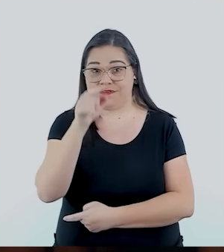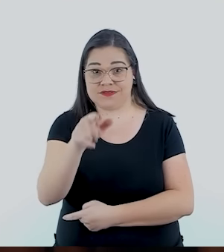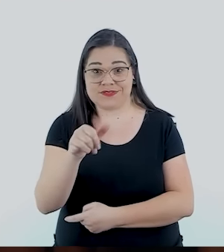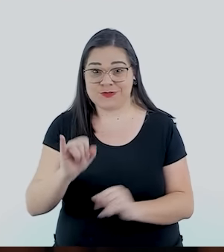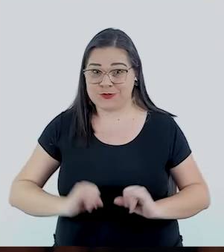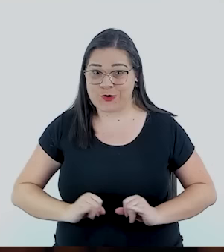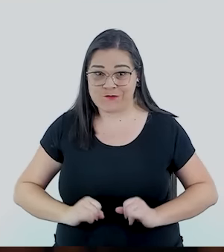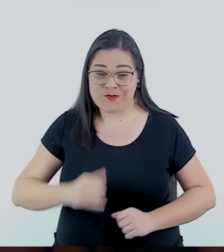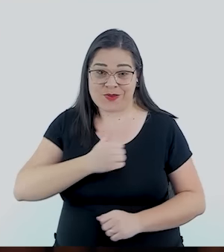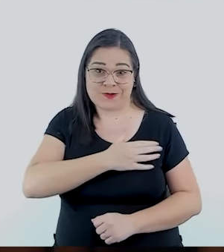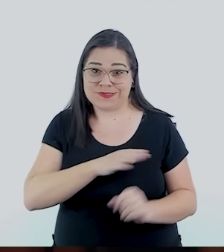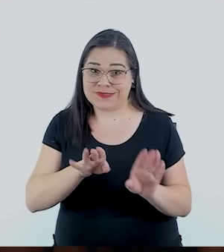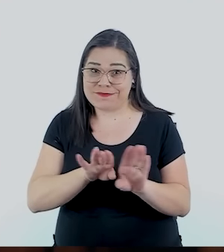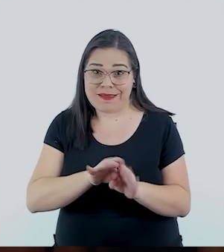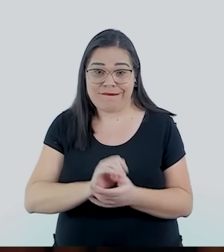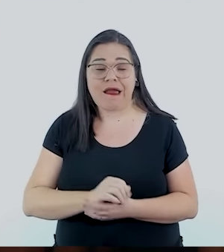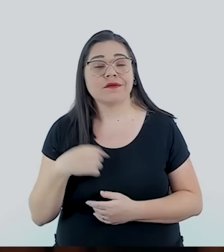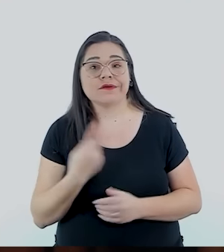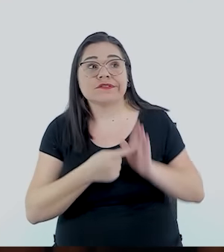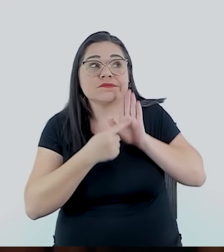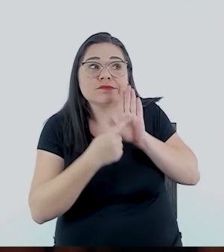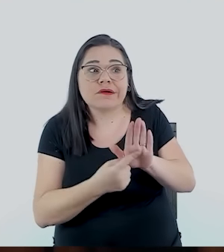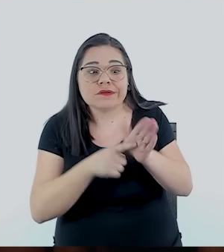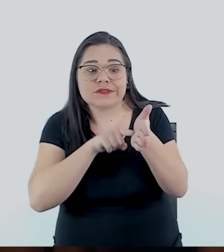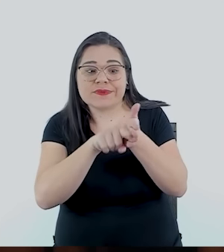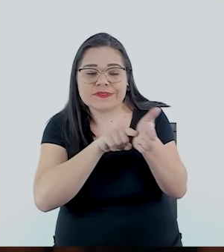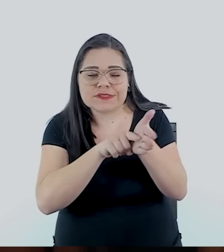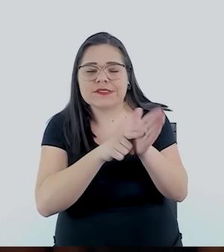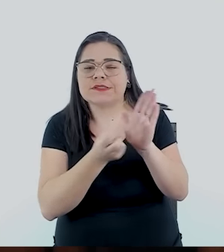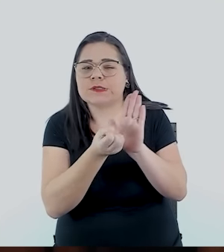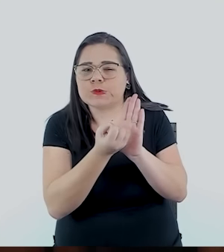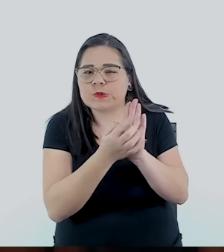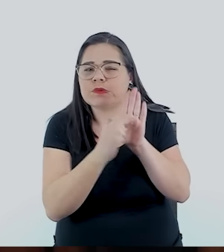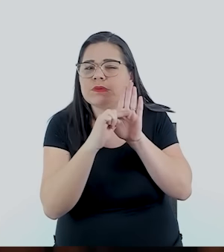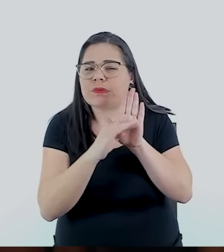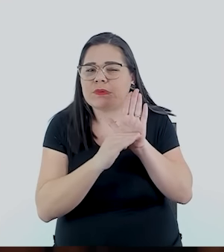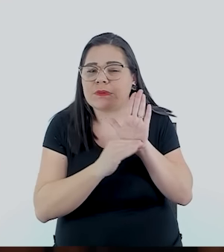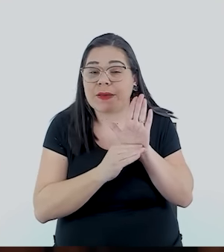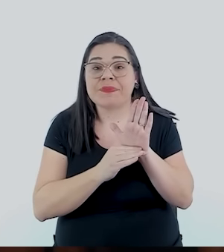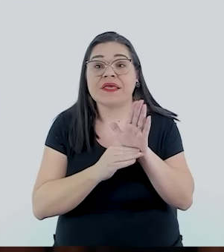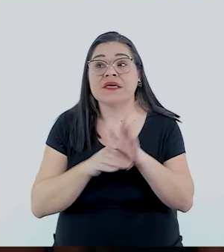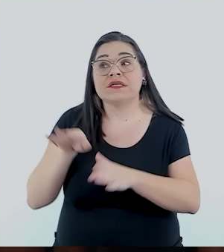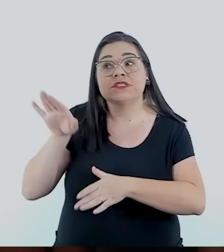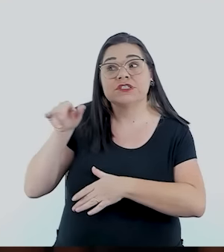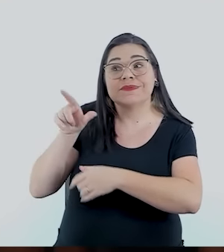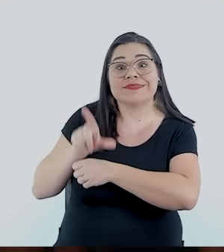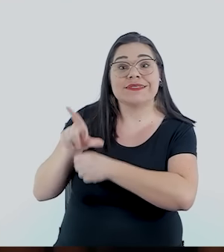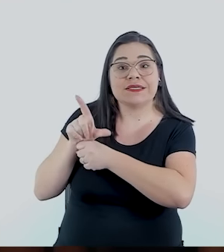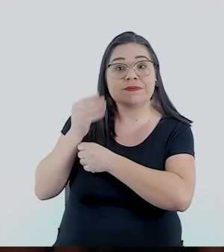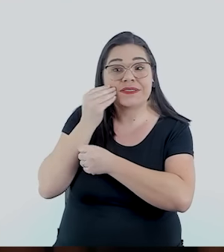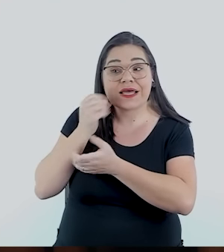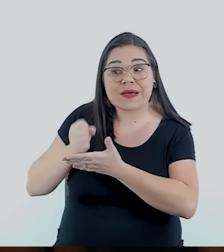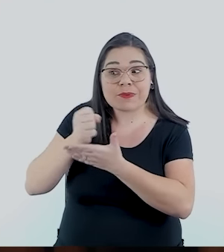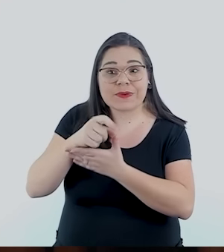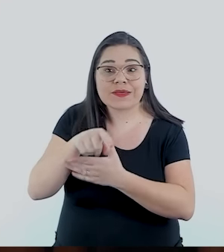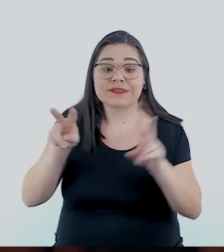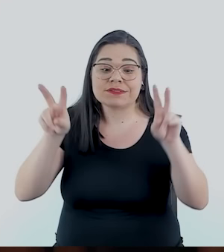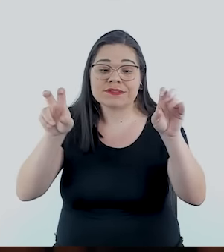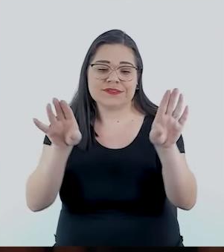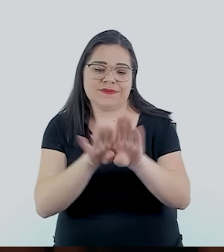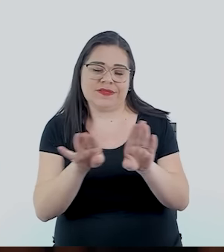aí a gente traz dados e números e tenta levar a liderança a apoiar esse tema vendo de forma estratégica E aí